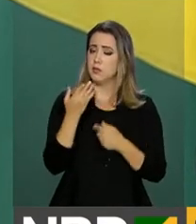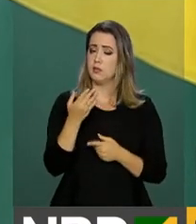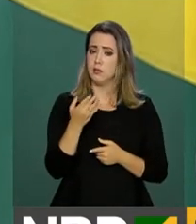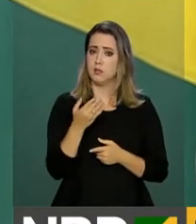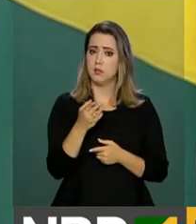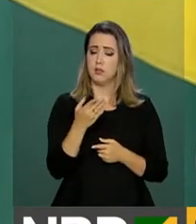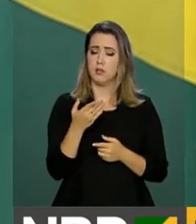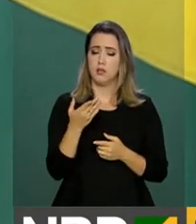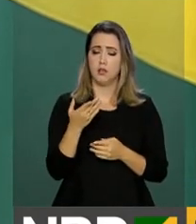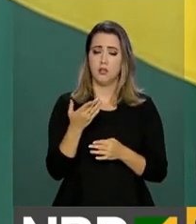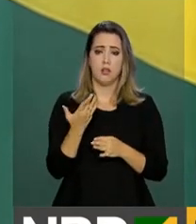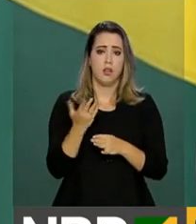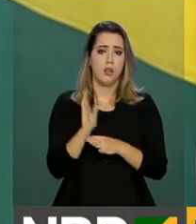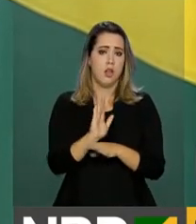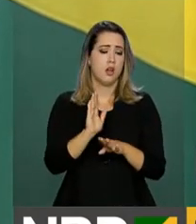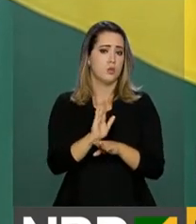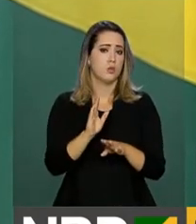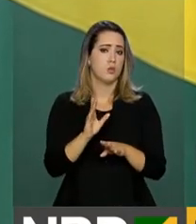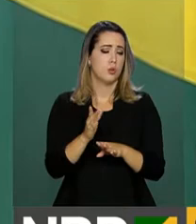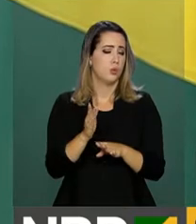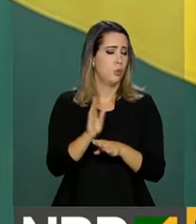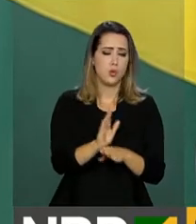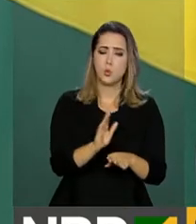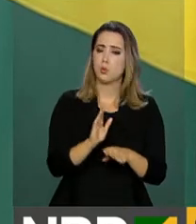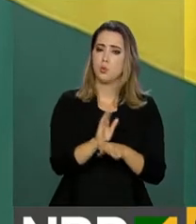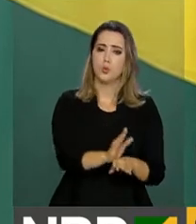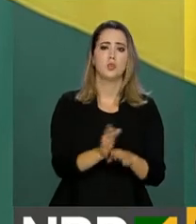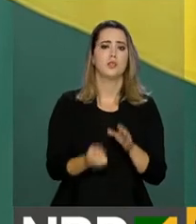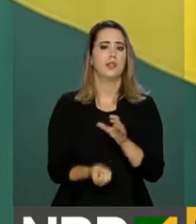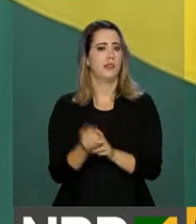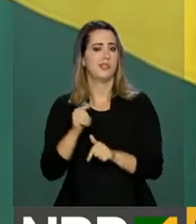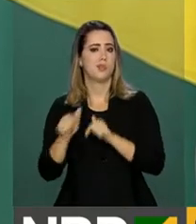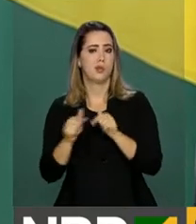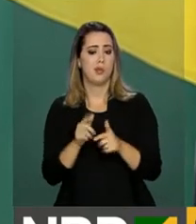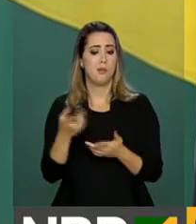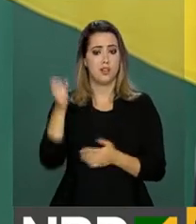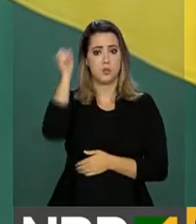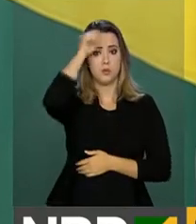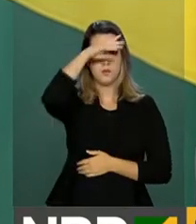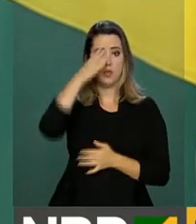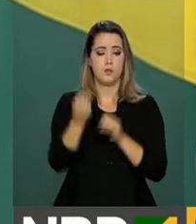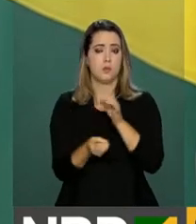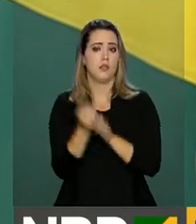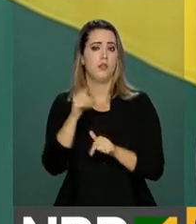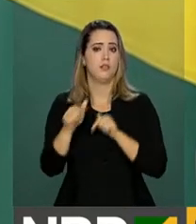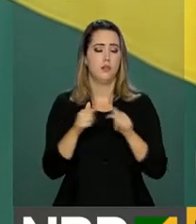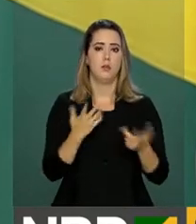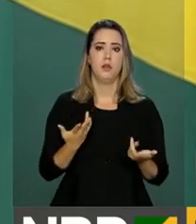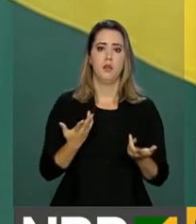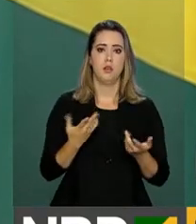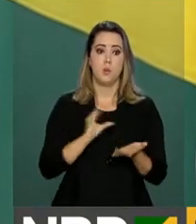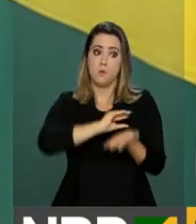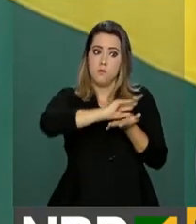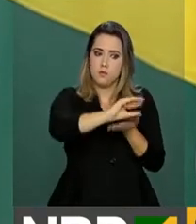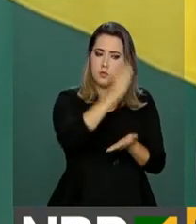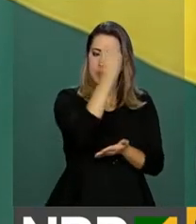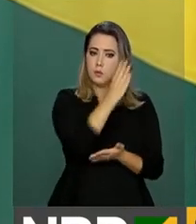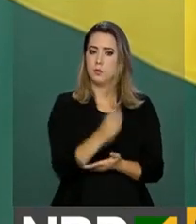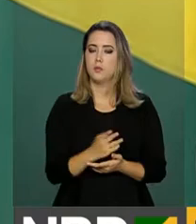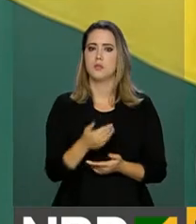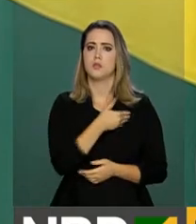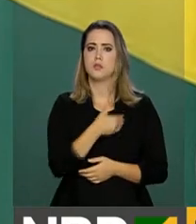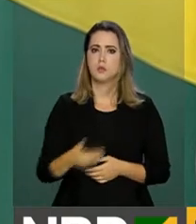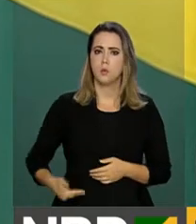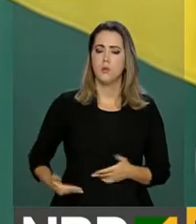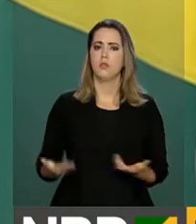não ajuda digamos na criação de empregos isto dificulta quem sabe o os investimentos governamentais